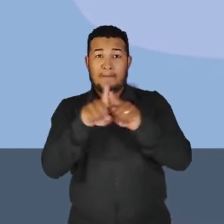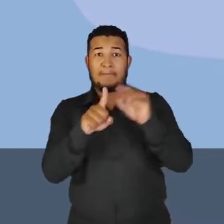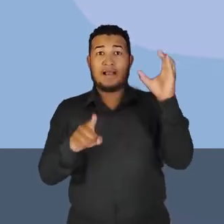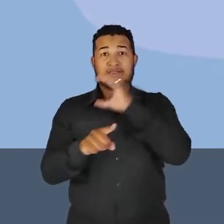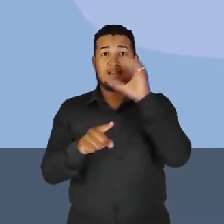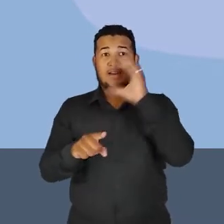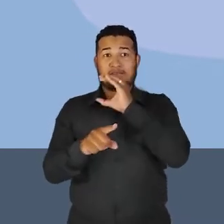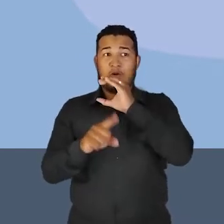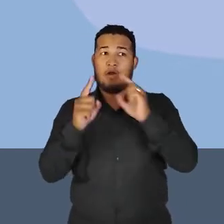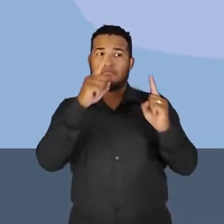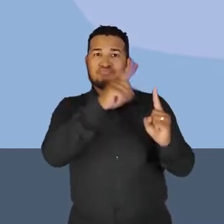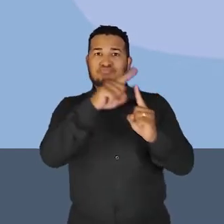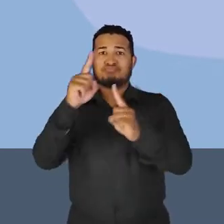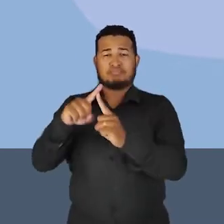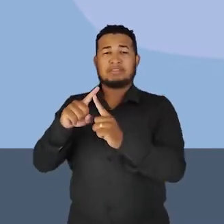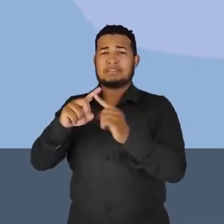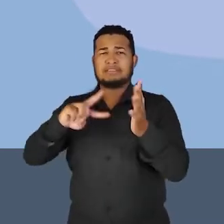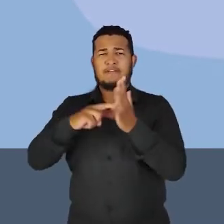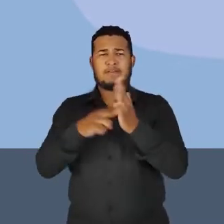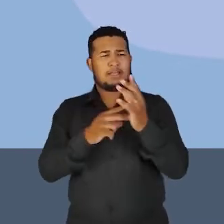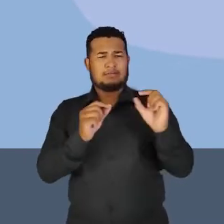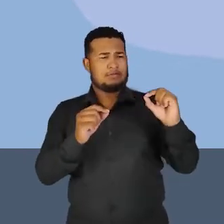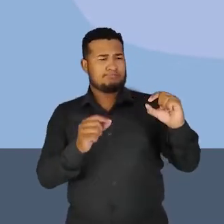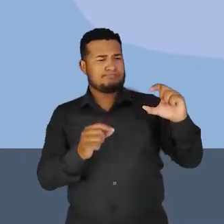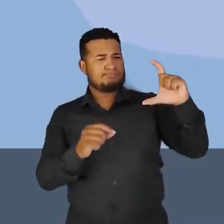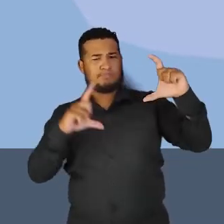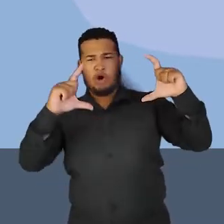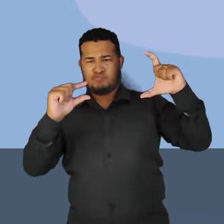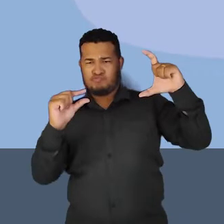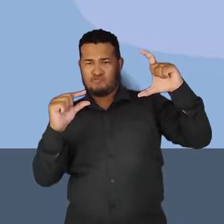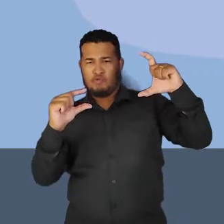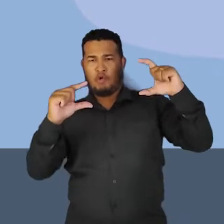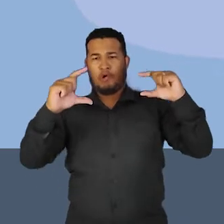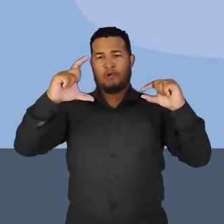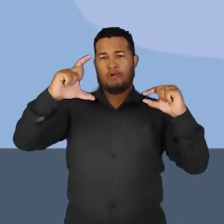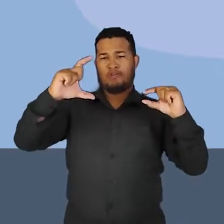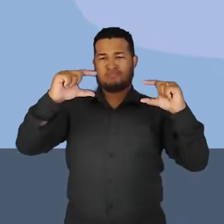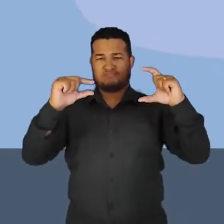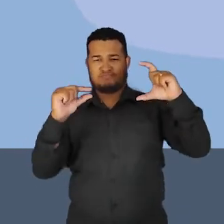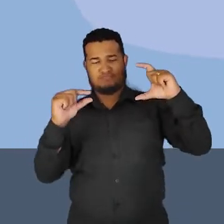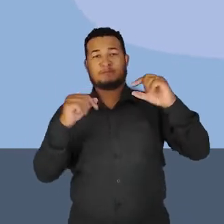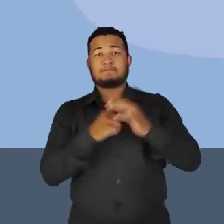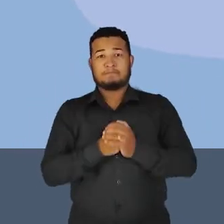são grandezas inversamente proporcionais. Mas vamos avaliar um terceiro caso.